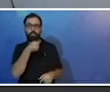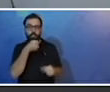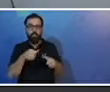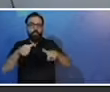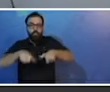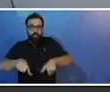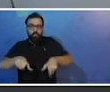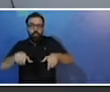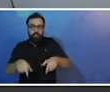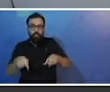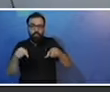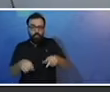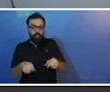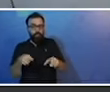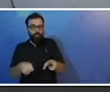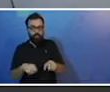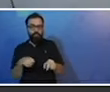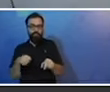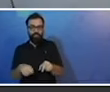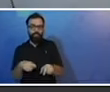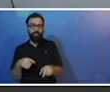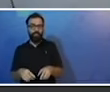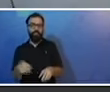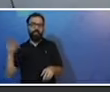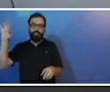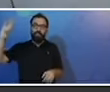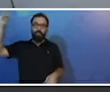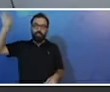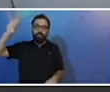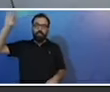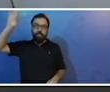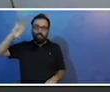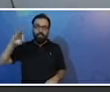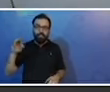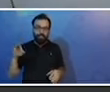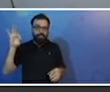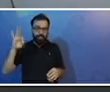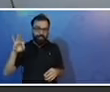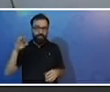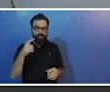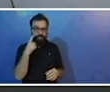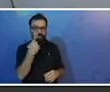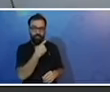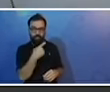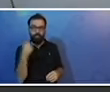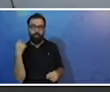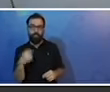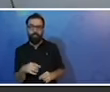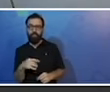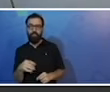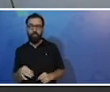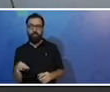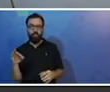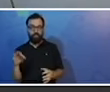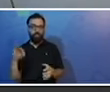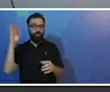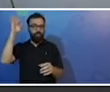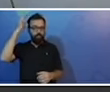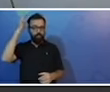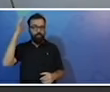seu lugar estava velha lá vamos lá veio uma mosca lhe faz irmão a mosca a mosca na